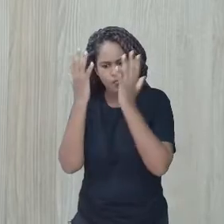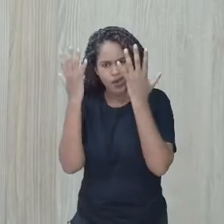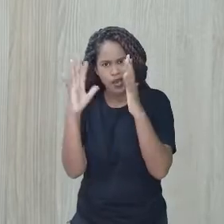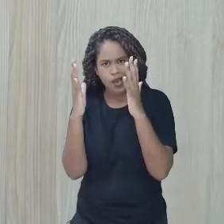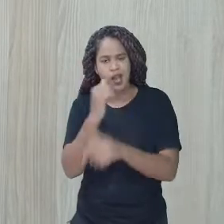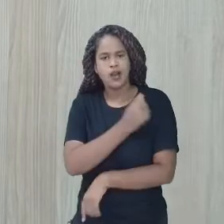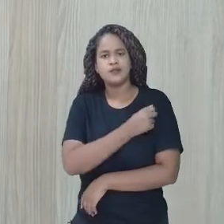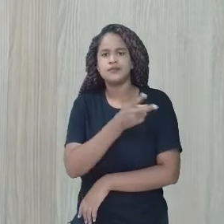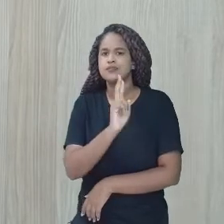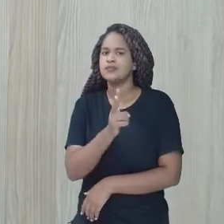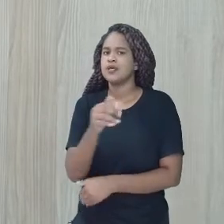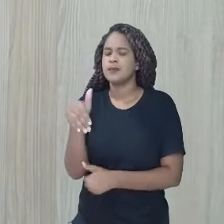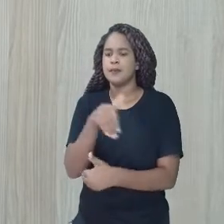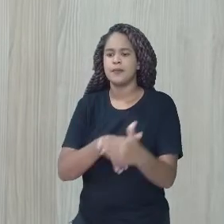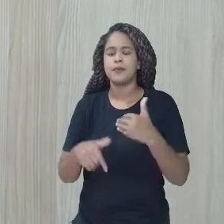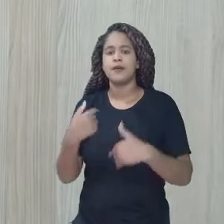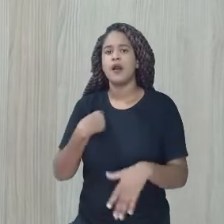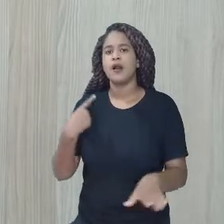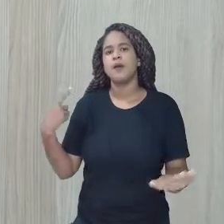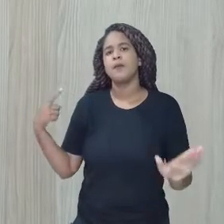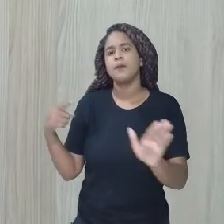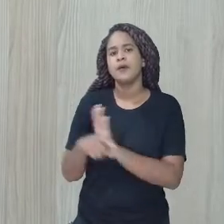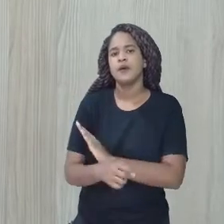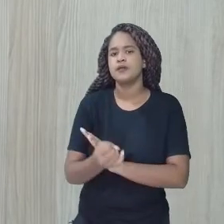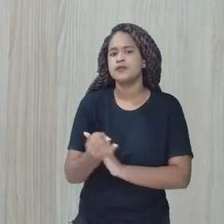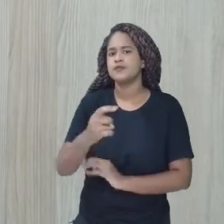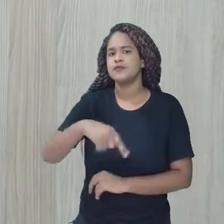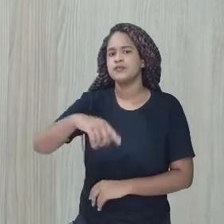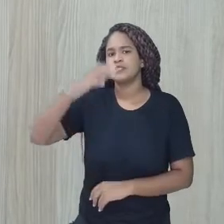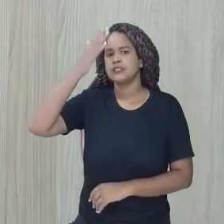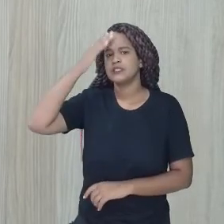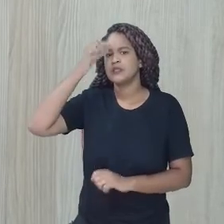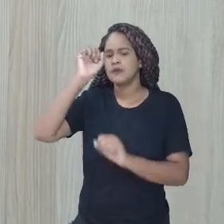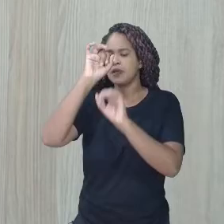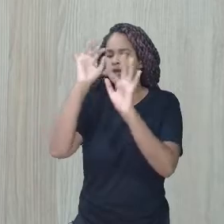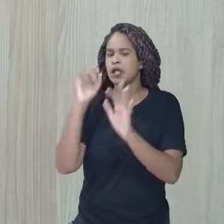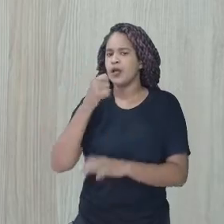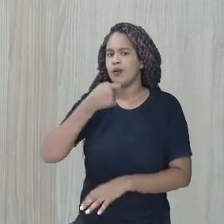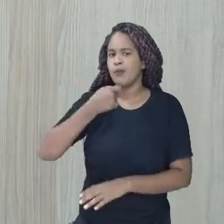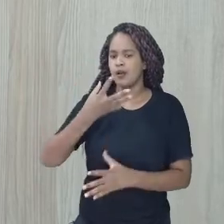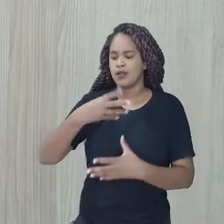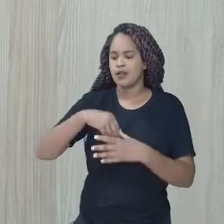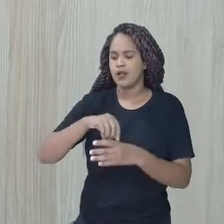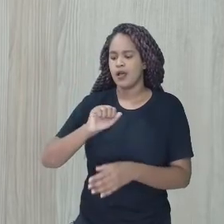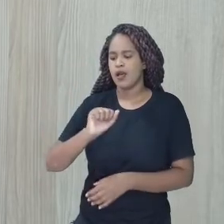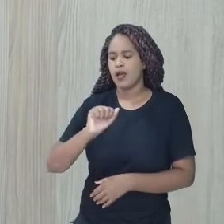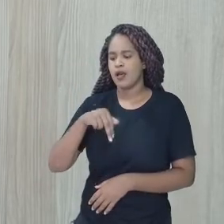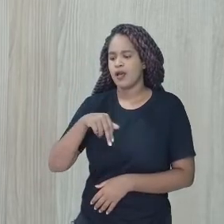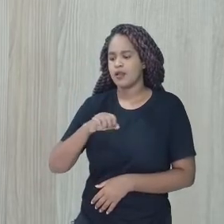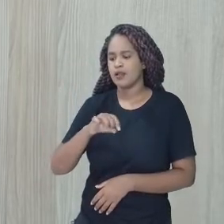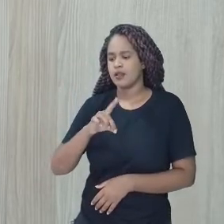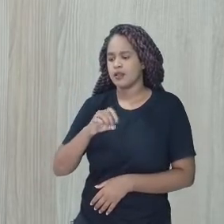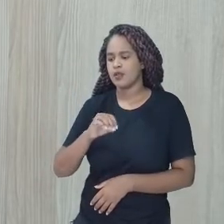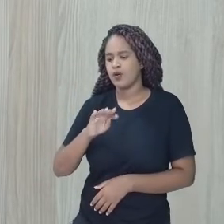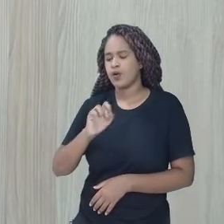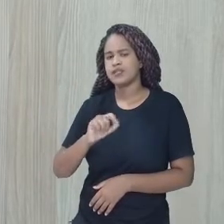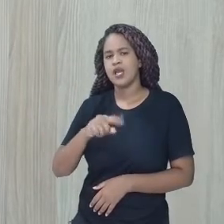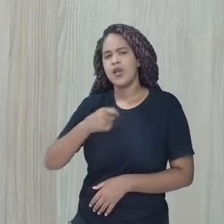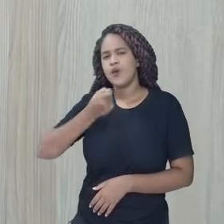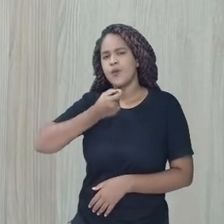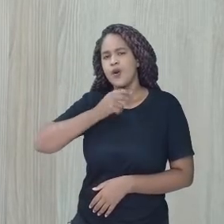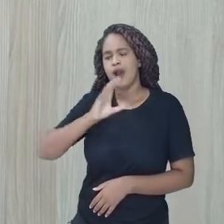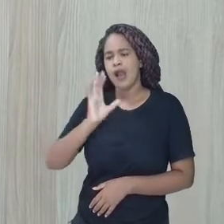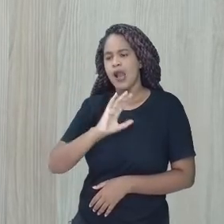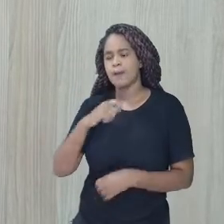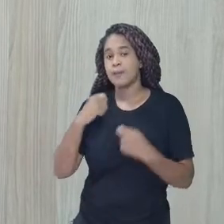E eu perguntei para a professora Adri se eles tinham entendido o humor da anedota, né? Que é um humor mais rápido, Sim. que a gente precisa